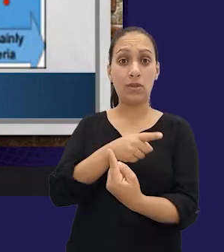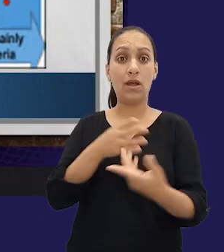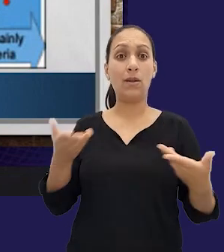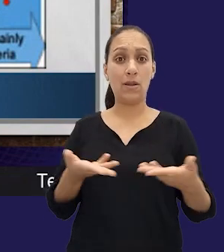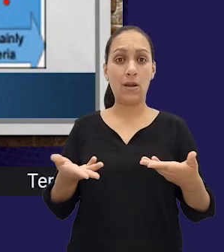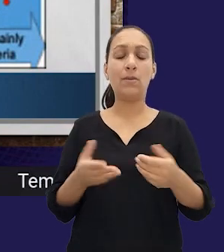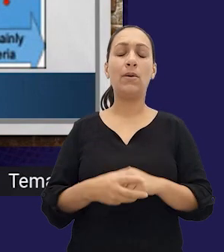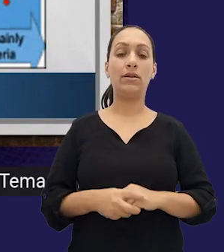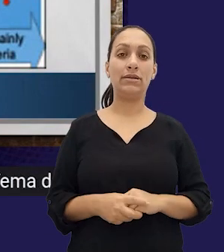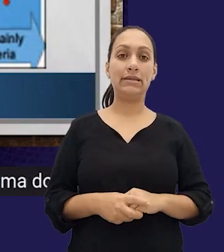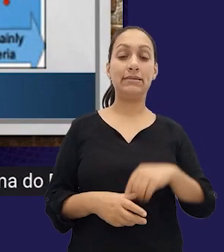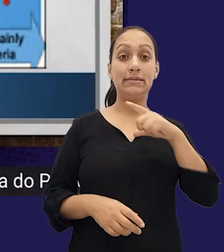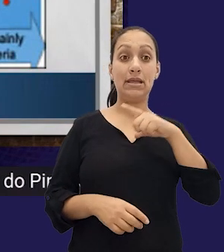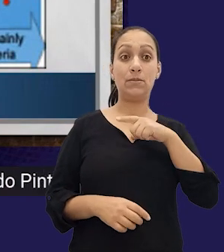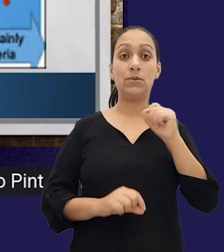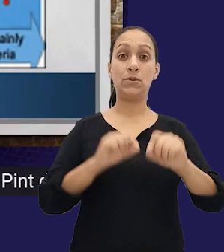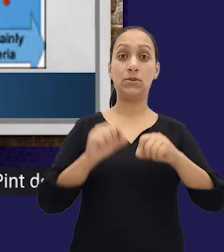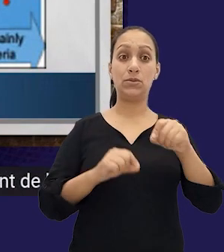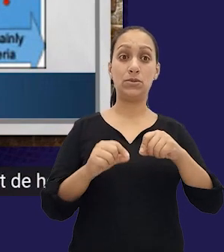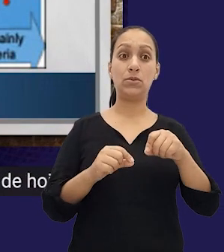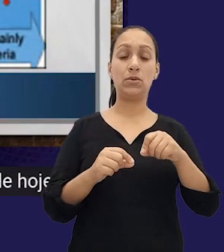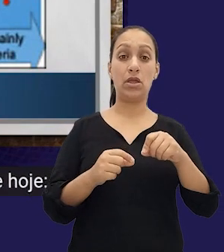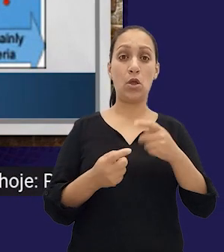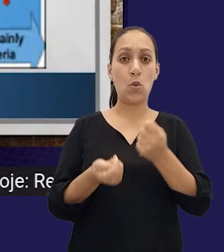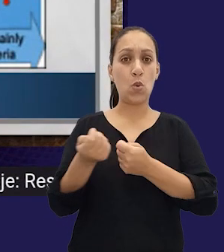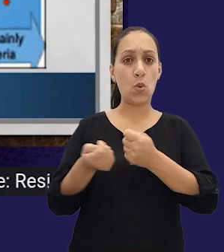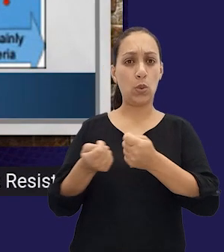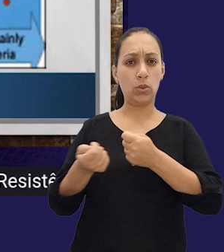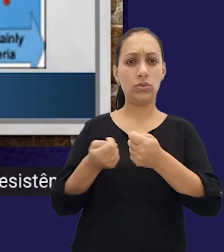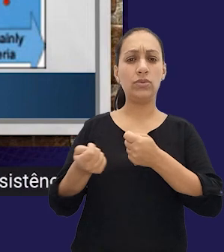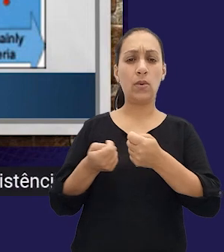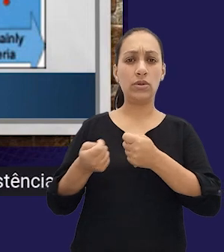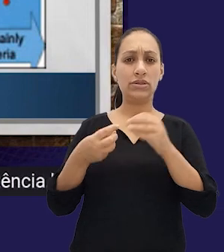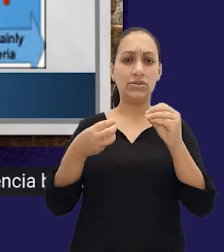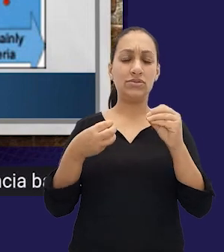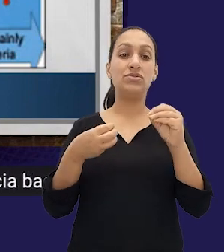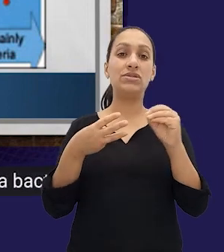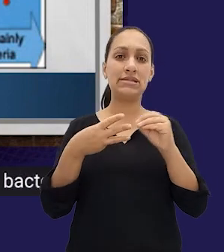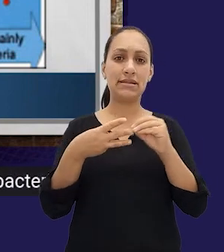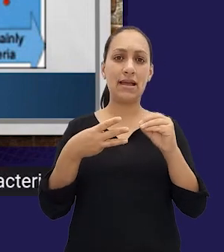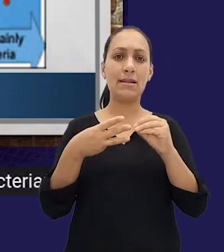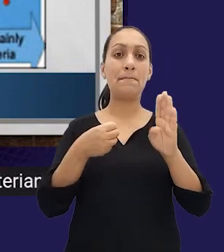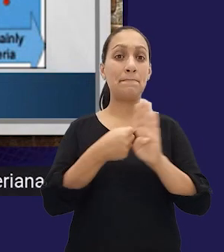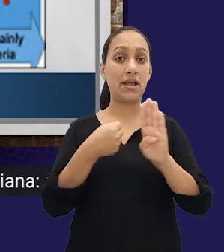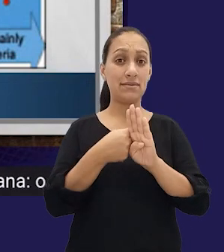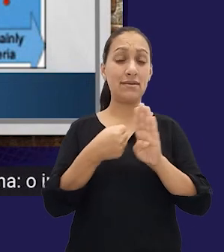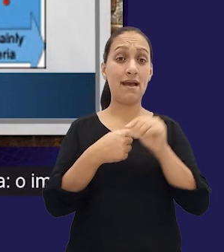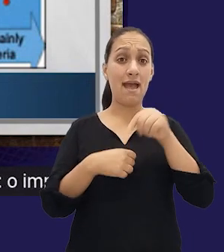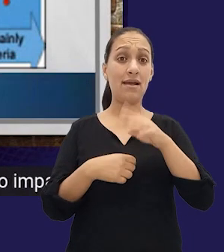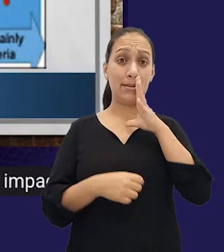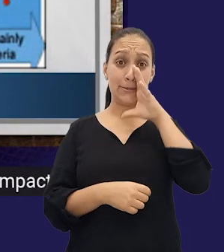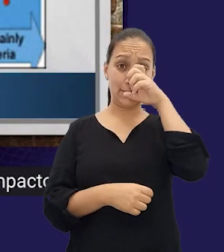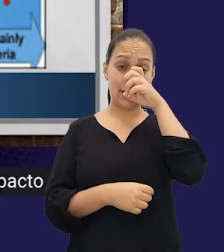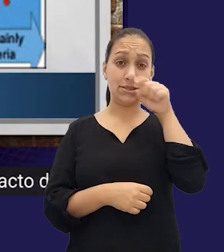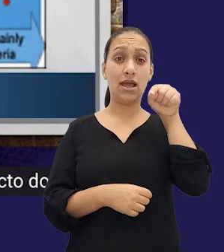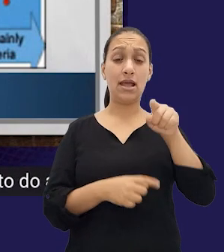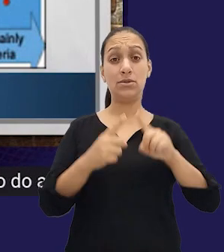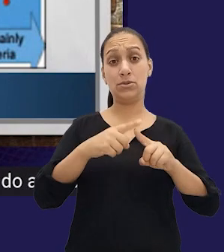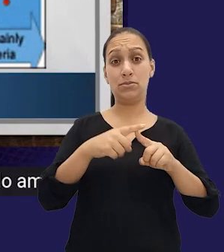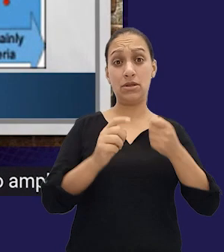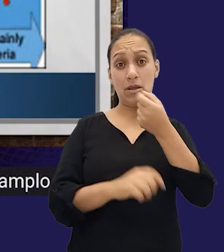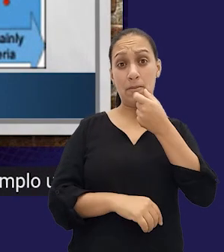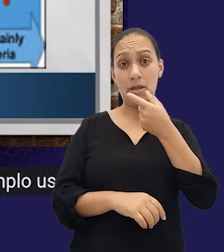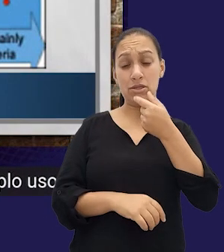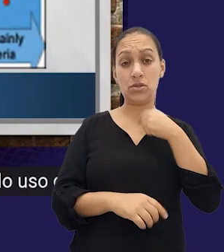né? Agora nós temos aqui uma dominância, uma predominância de células bacterianas que são resistentes àquele antibiótico e